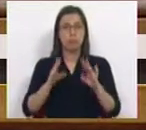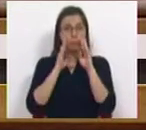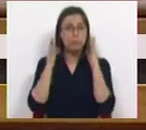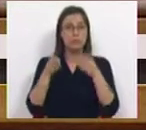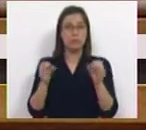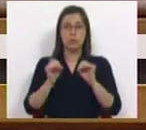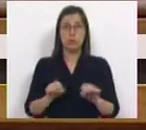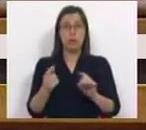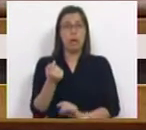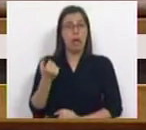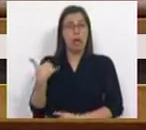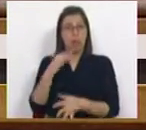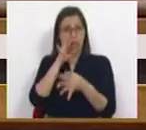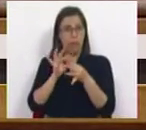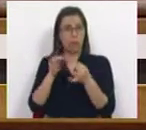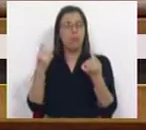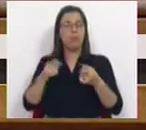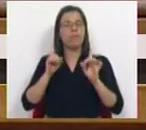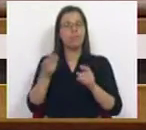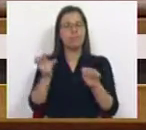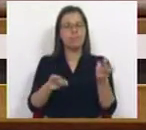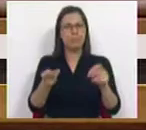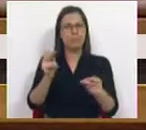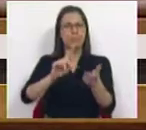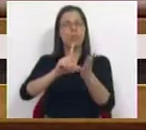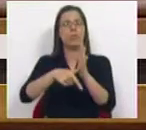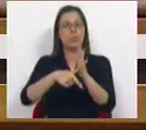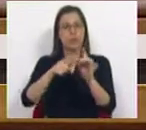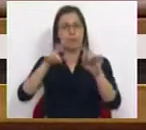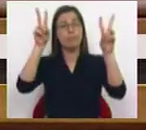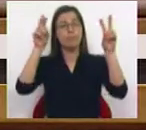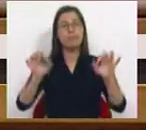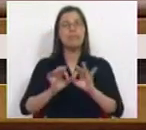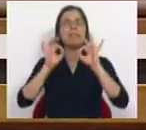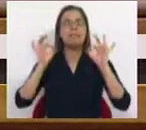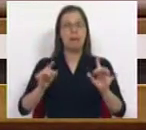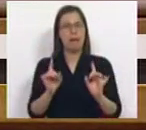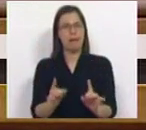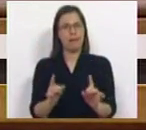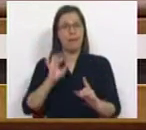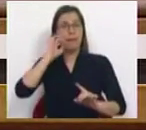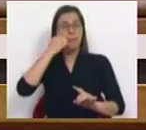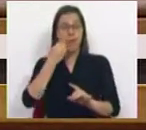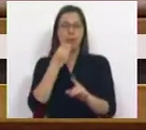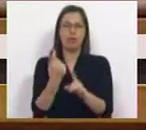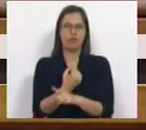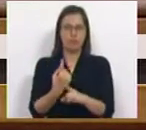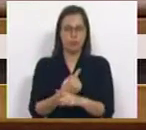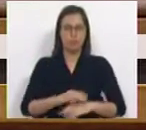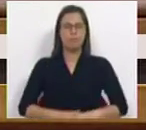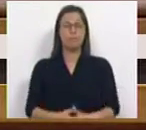muita atenção e só há pouco tempo começaram a aparecer projetos tendo como denominador comum exatamente o desperdício